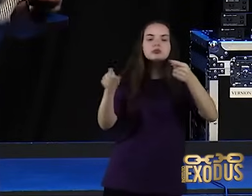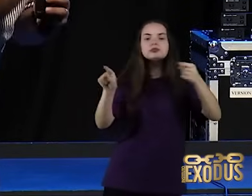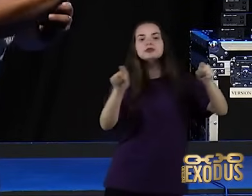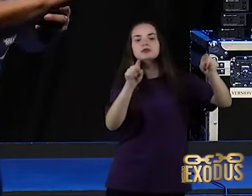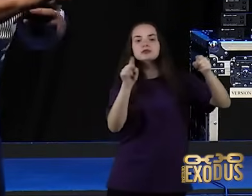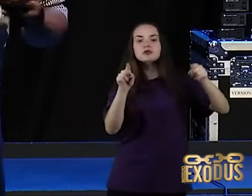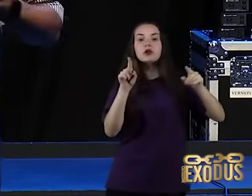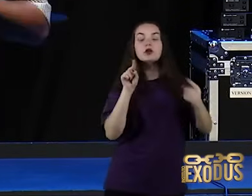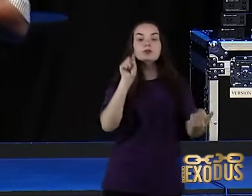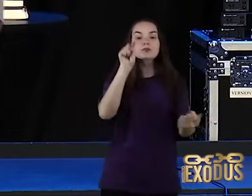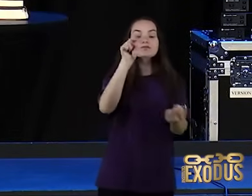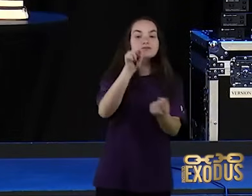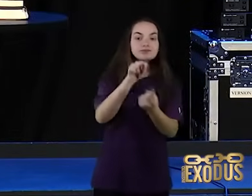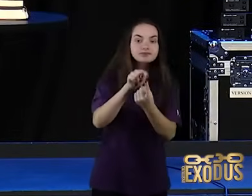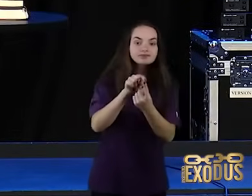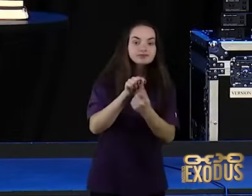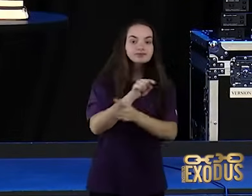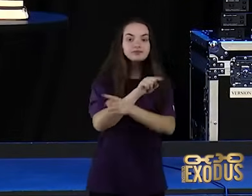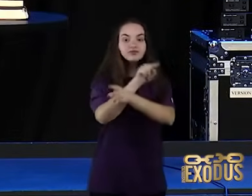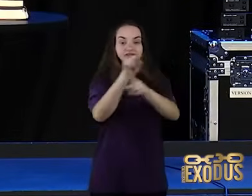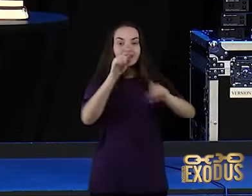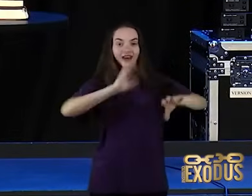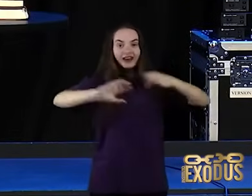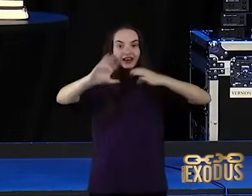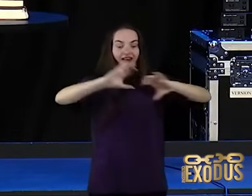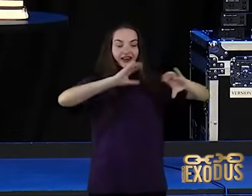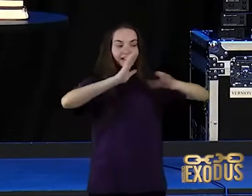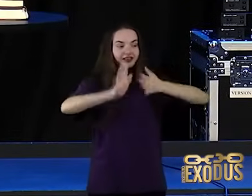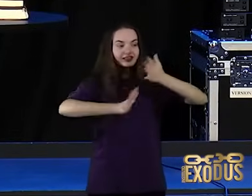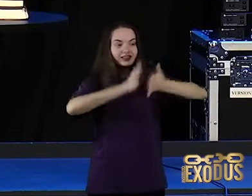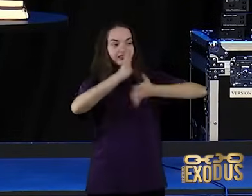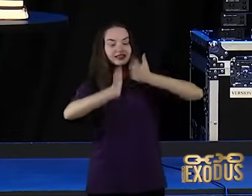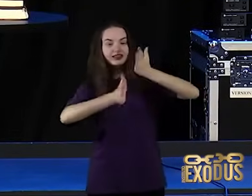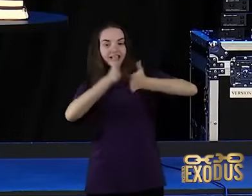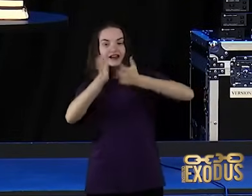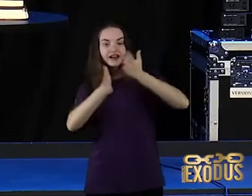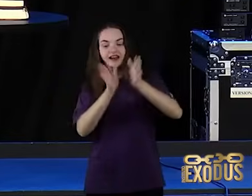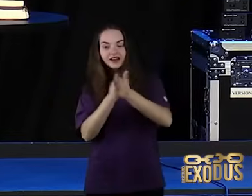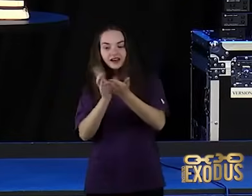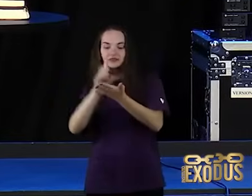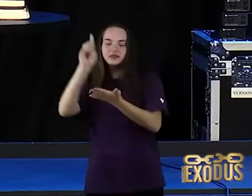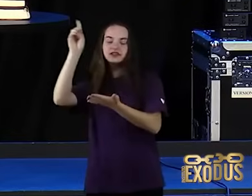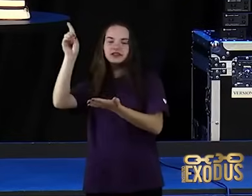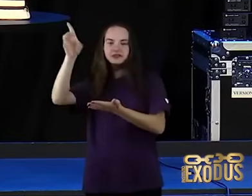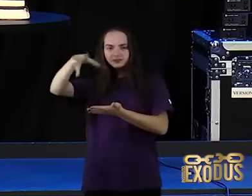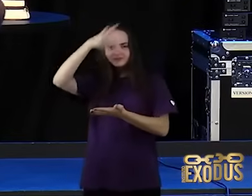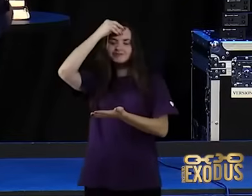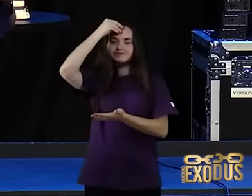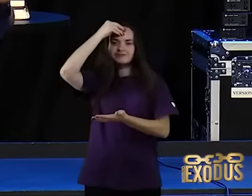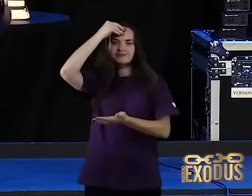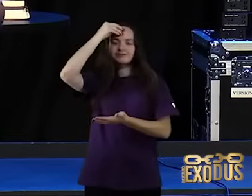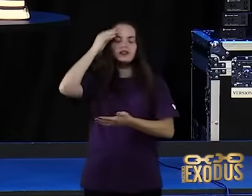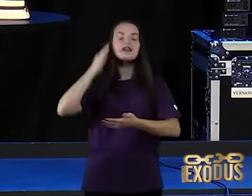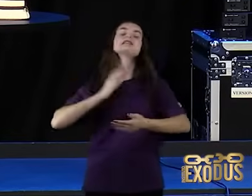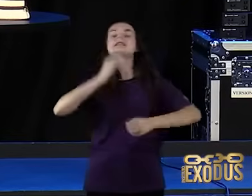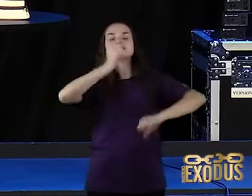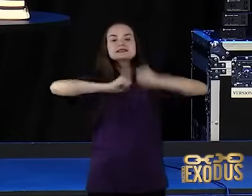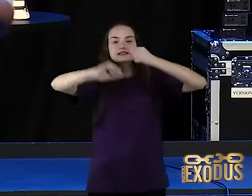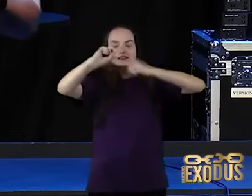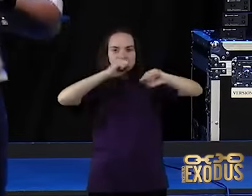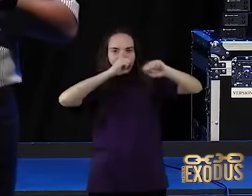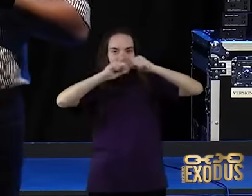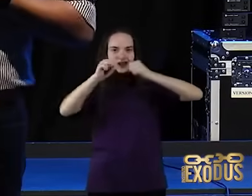que você cante a palavra de Deus o louvor ou Salmo é assim que a